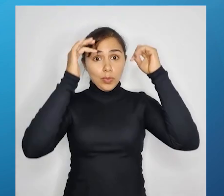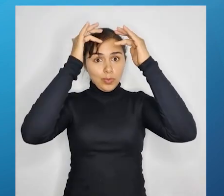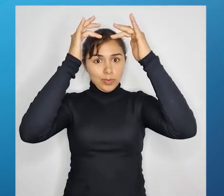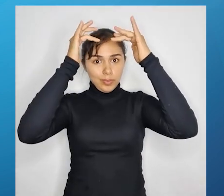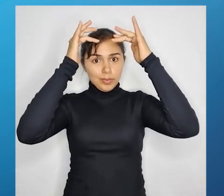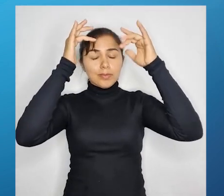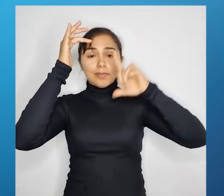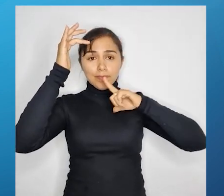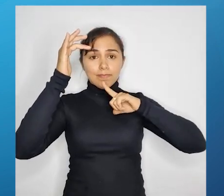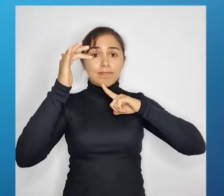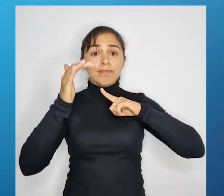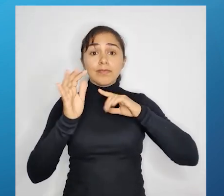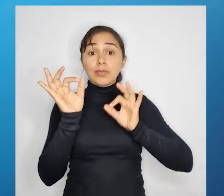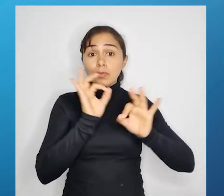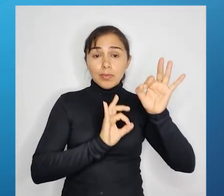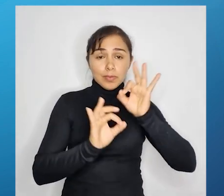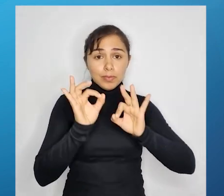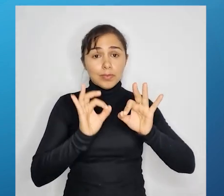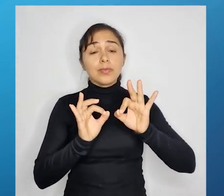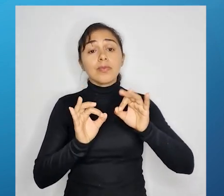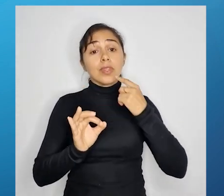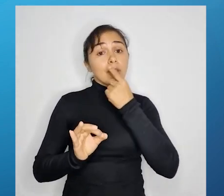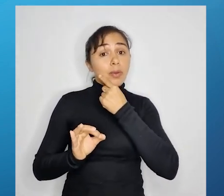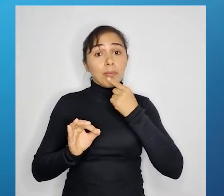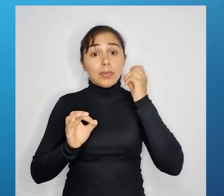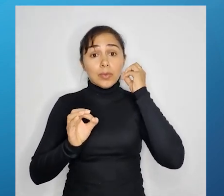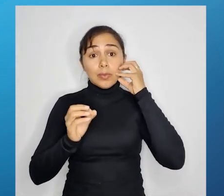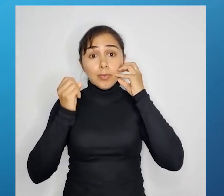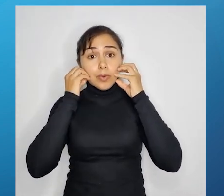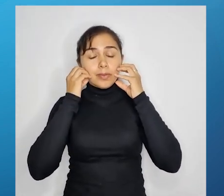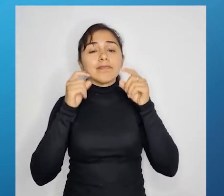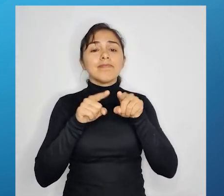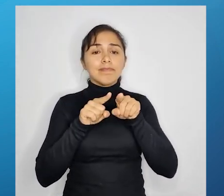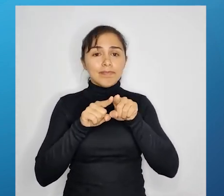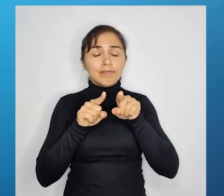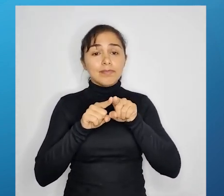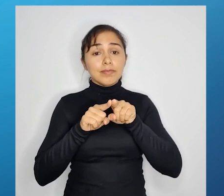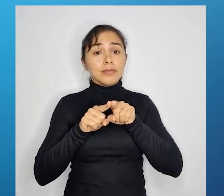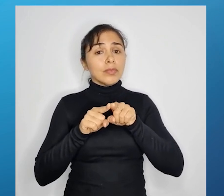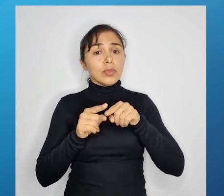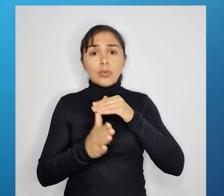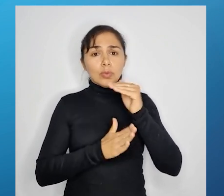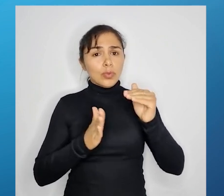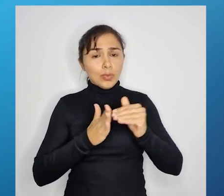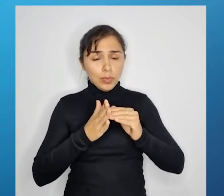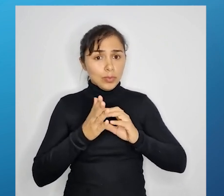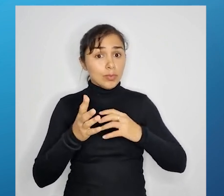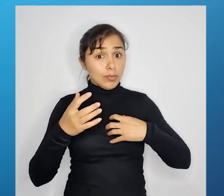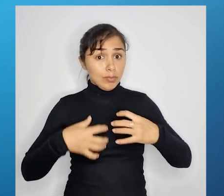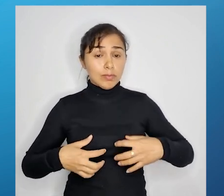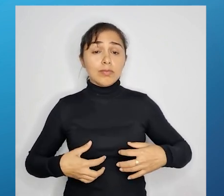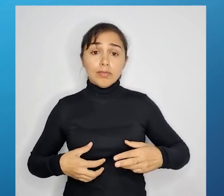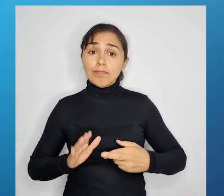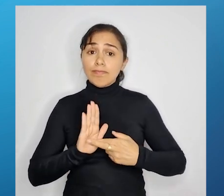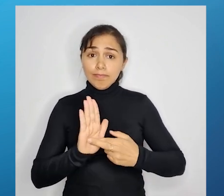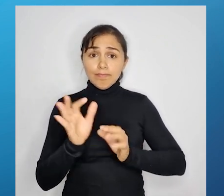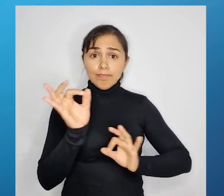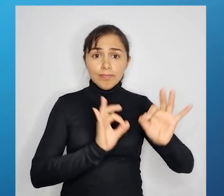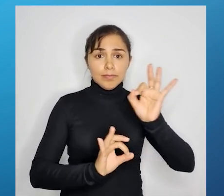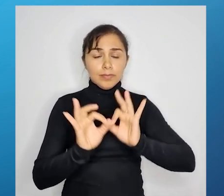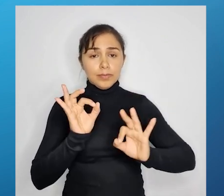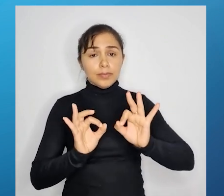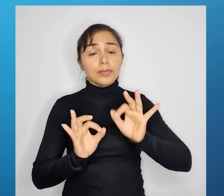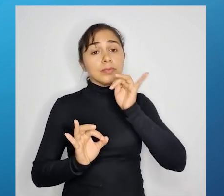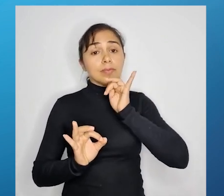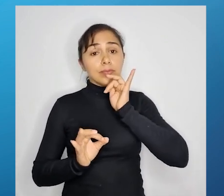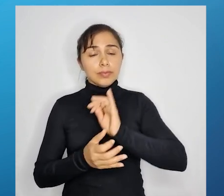cerebrais, glândulos bucais, glândulos pedais e os glândulos viscerais, todos representantes aqui do sistema nervoso. Entre os representantes,